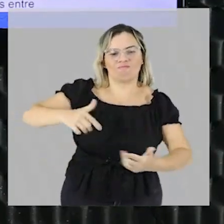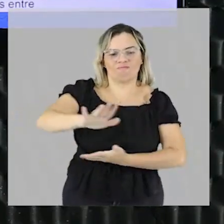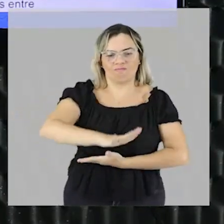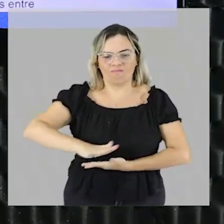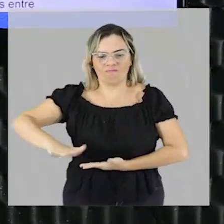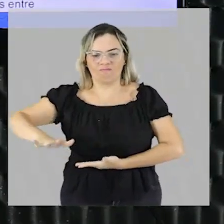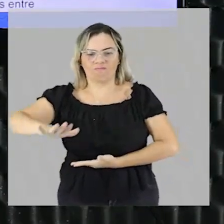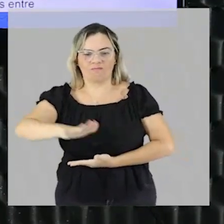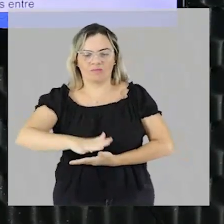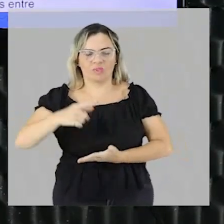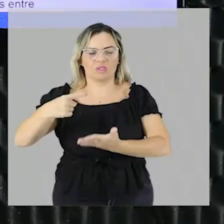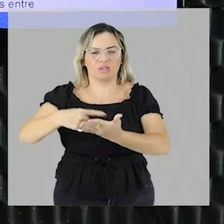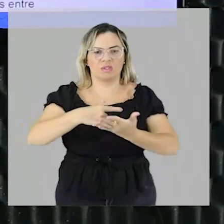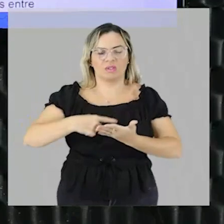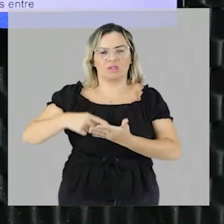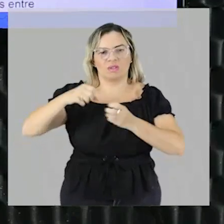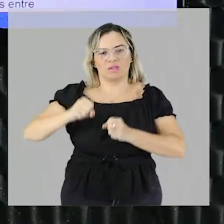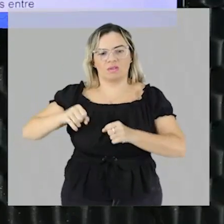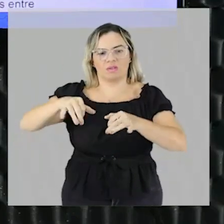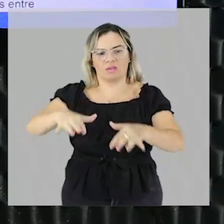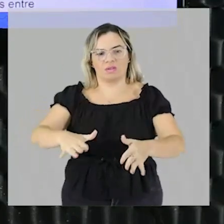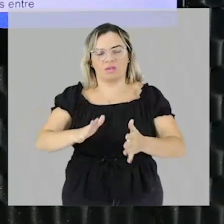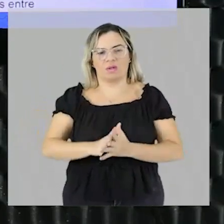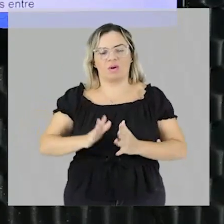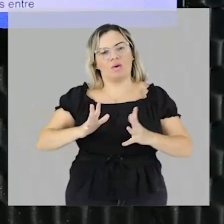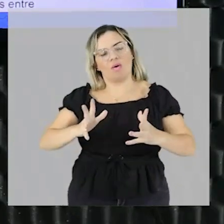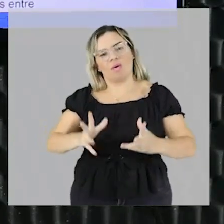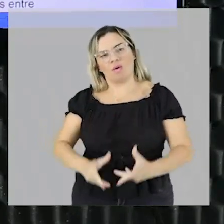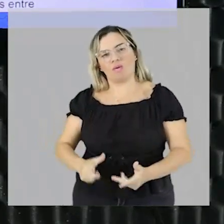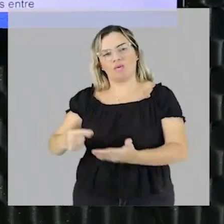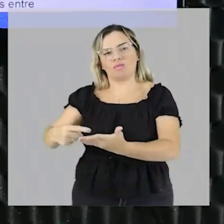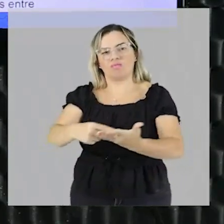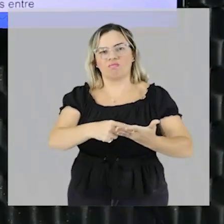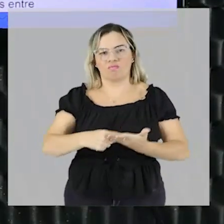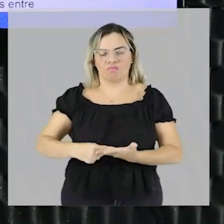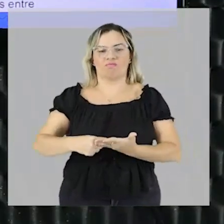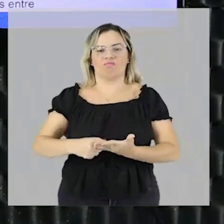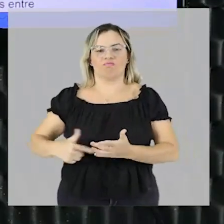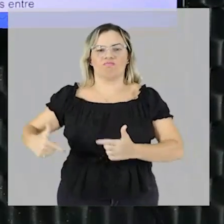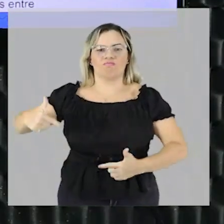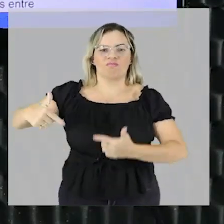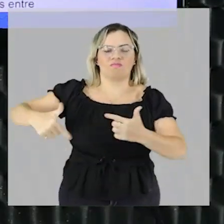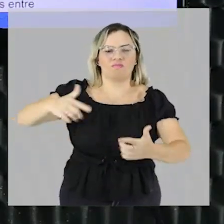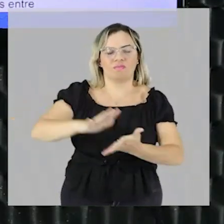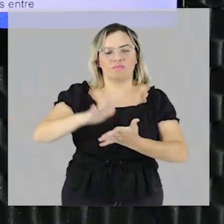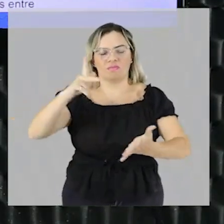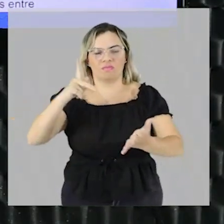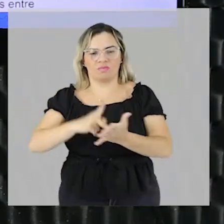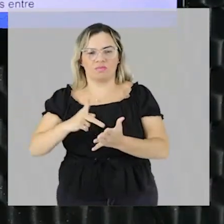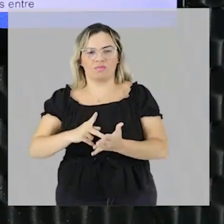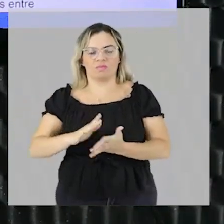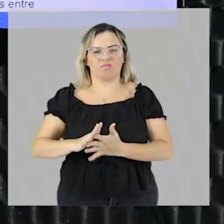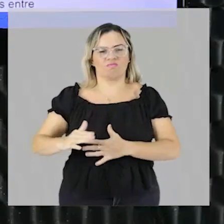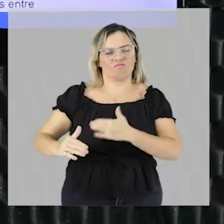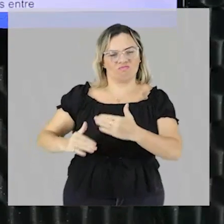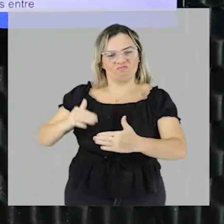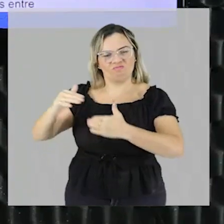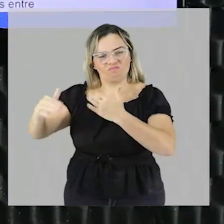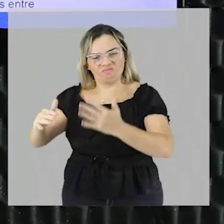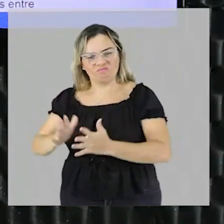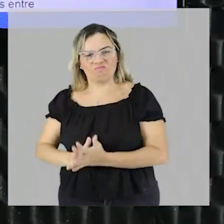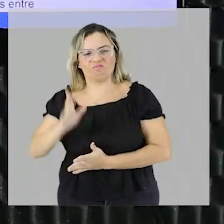lutas contra a totalidade desse pacto. Então, nós teremos, na verdade, um processo bastante